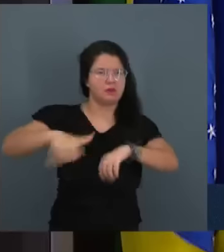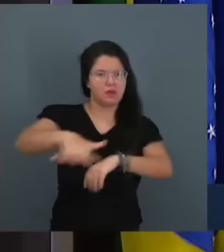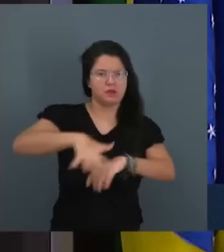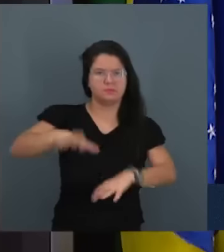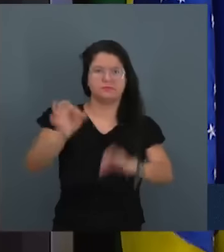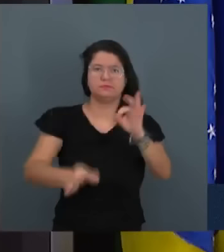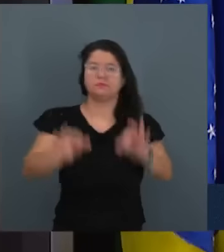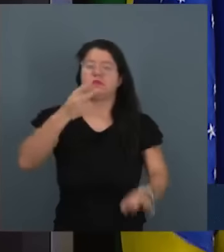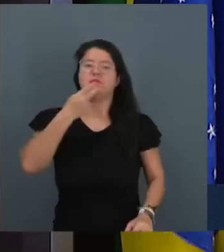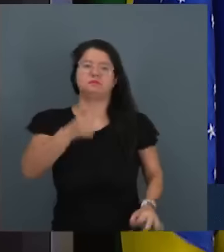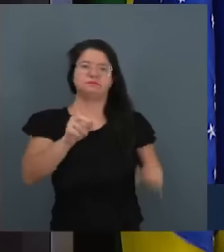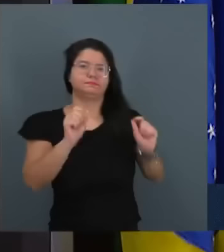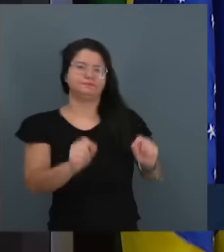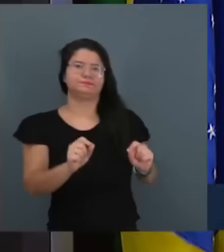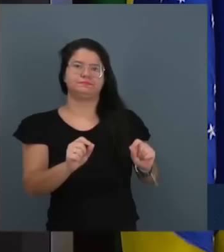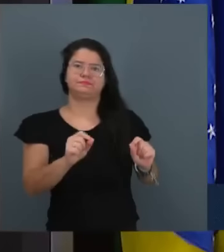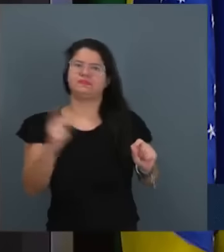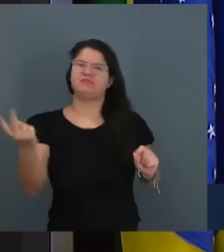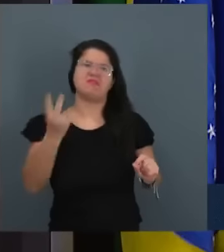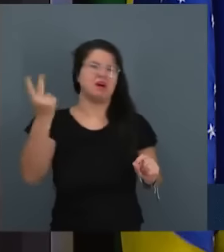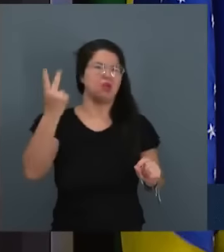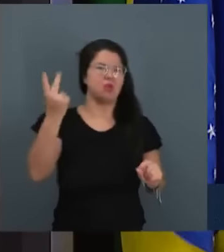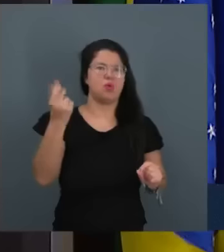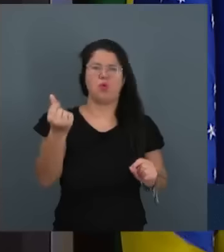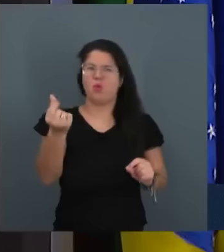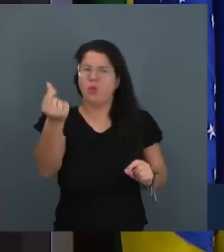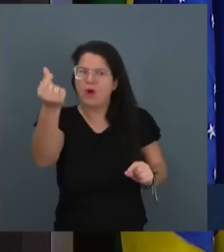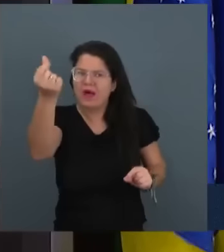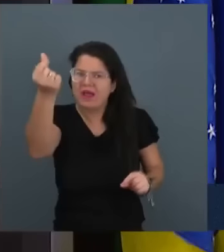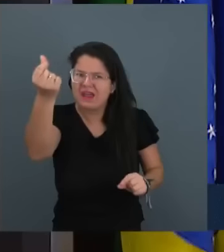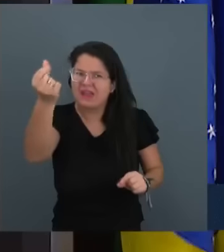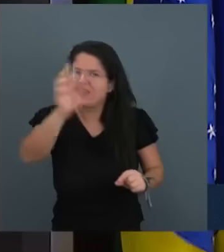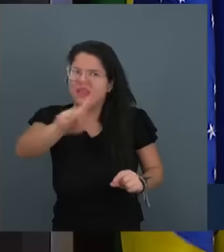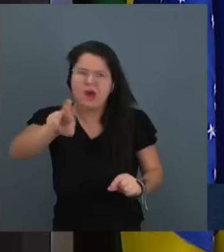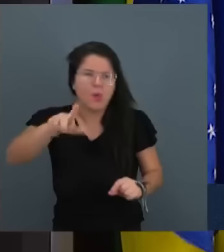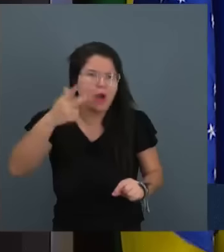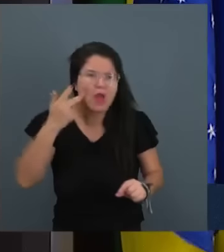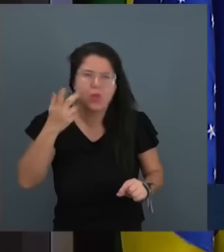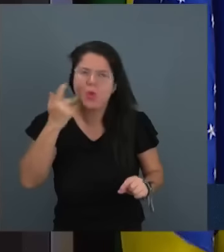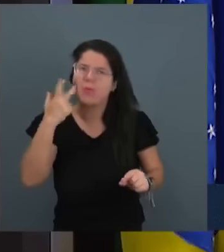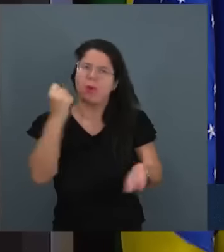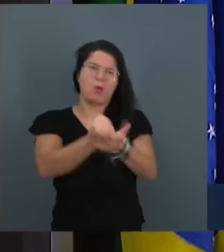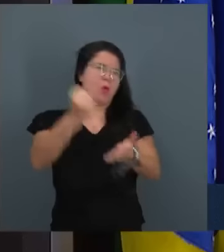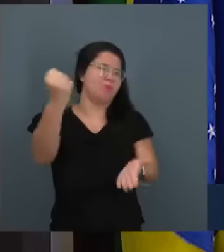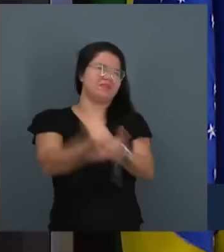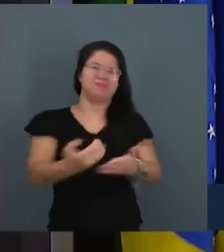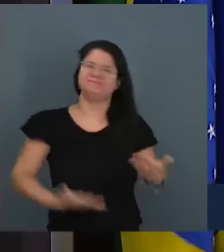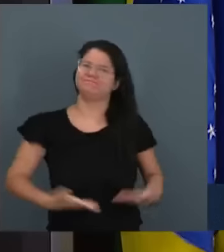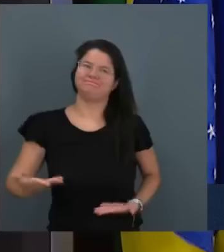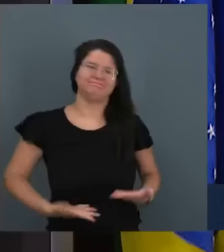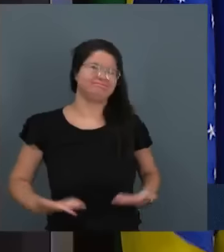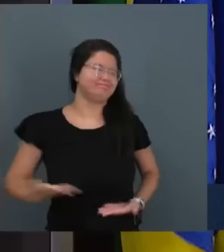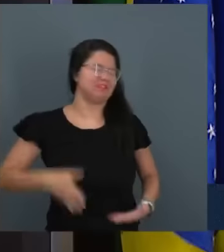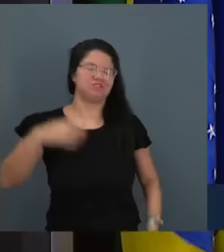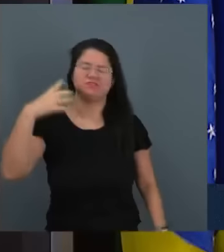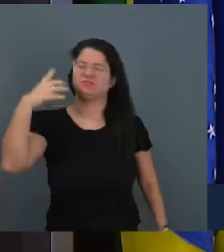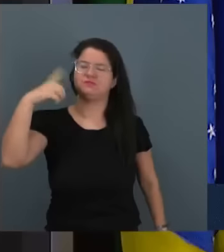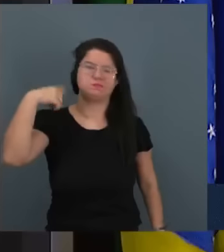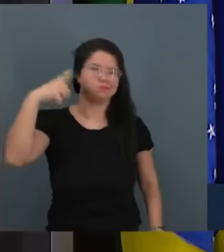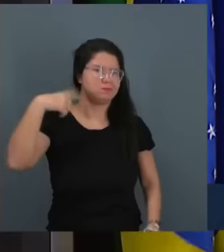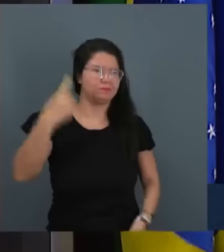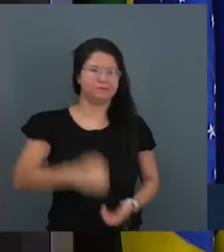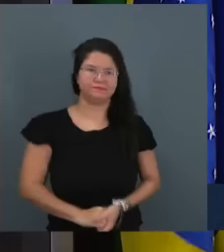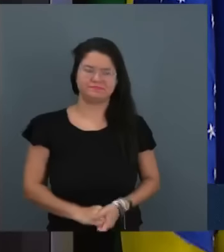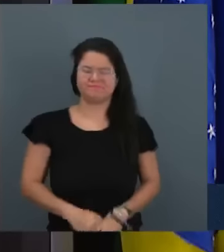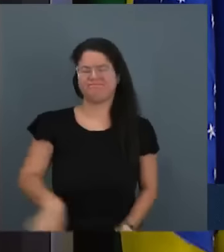esses valores não são normais em contratos de prestação de serviço advocatício.